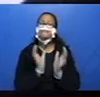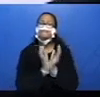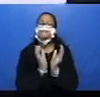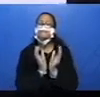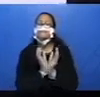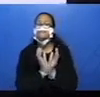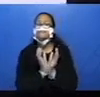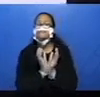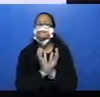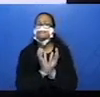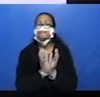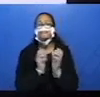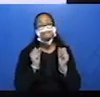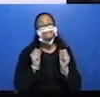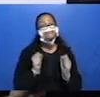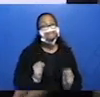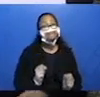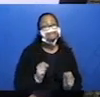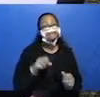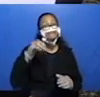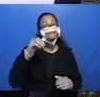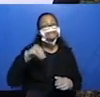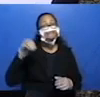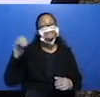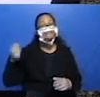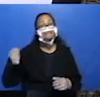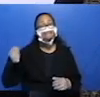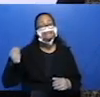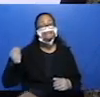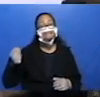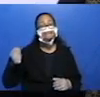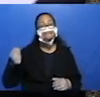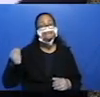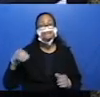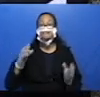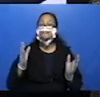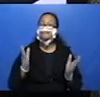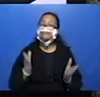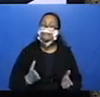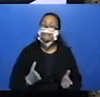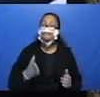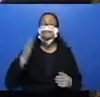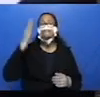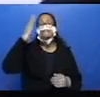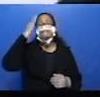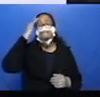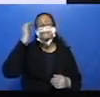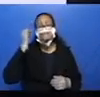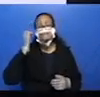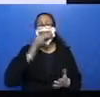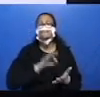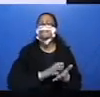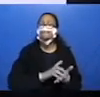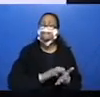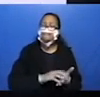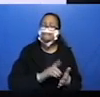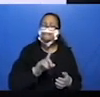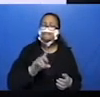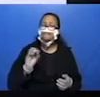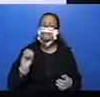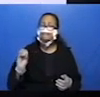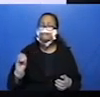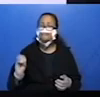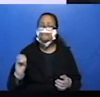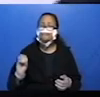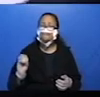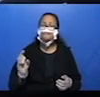trabalhar com a estimativa. Agora eu sei calcular por 10, 100, 1.000. Se eu jogar 10 grupos de 15, eu sei que dá